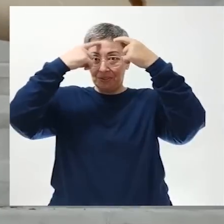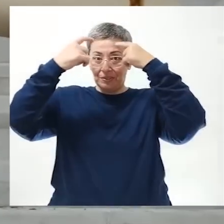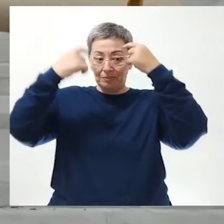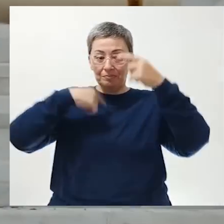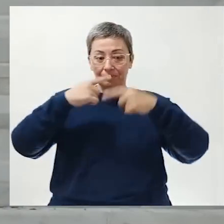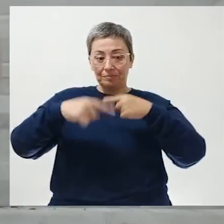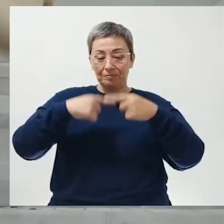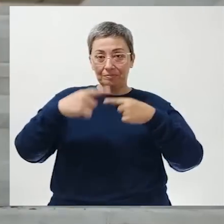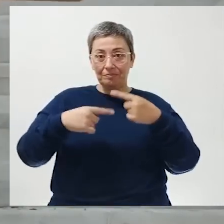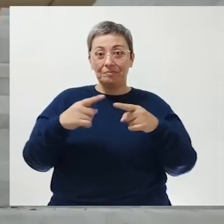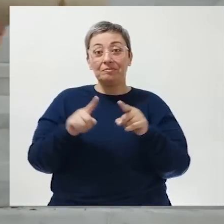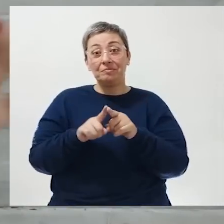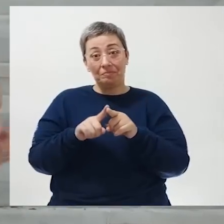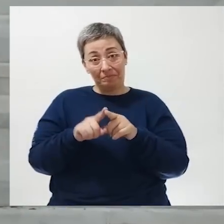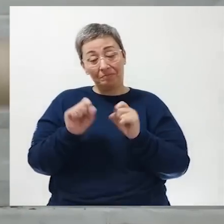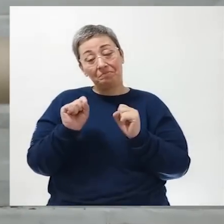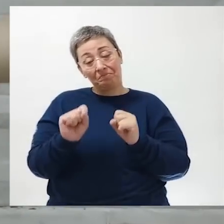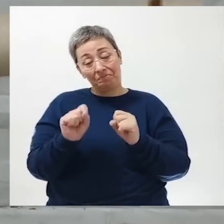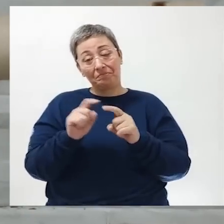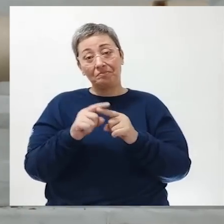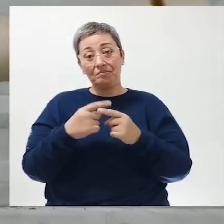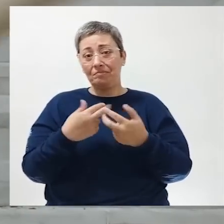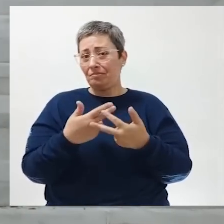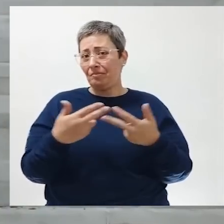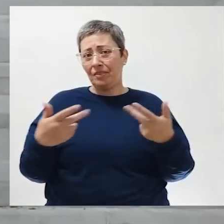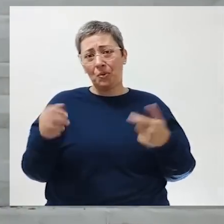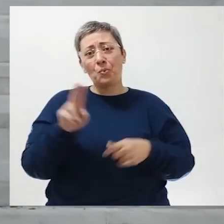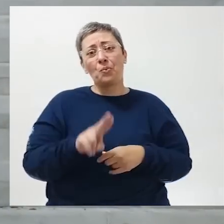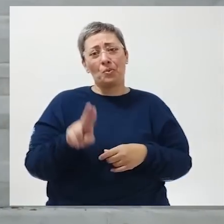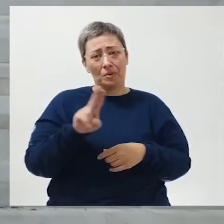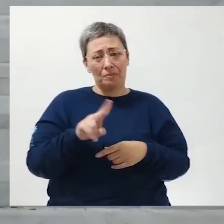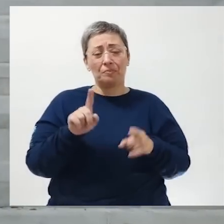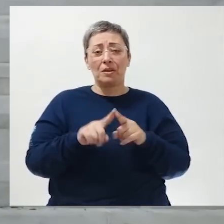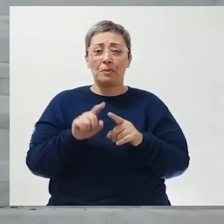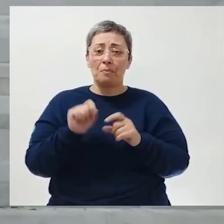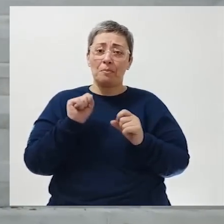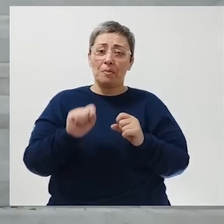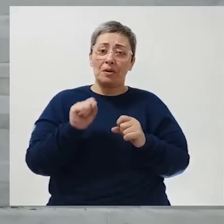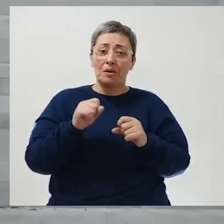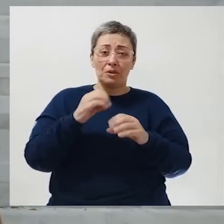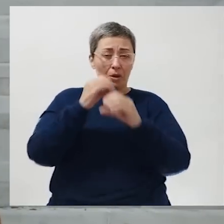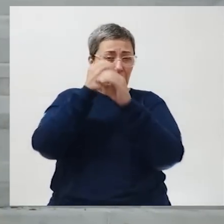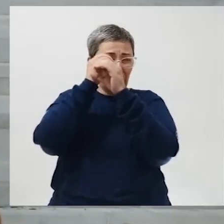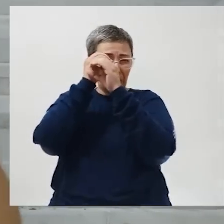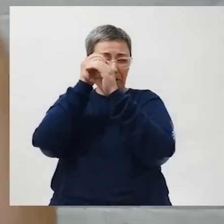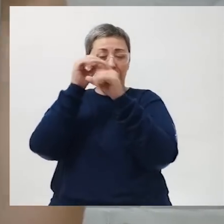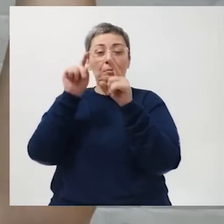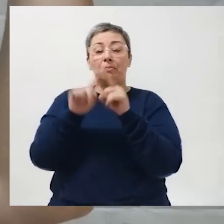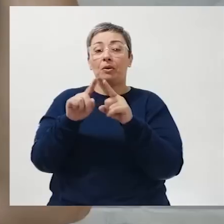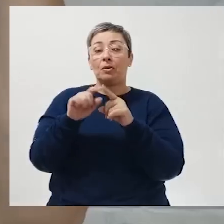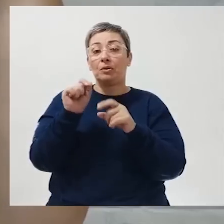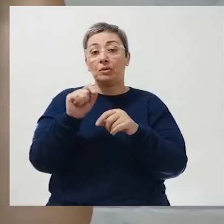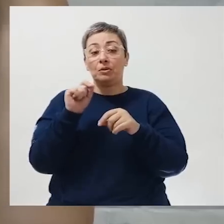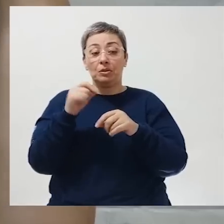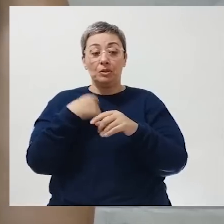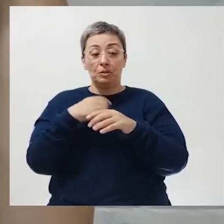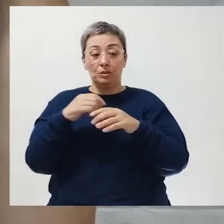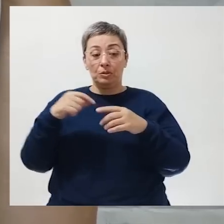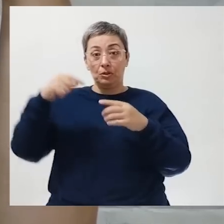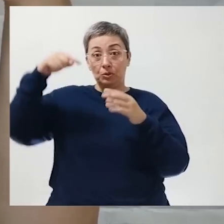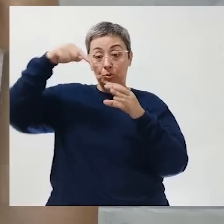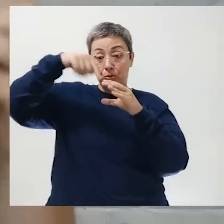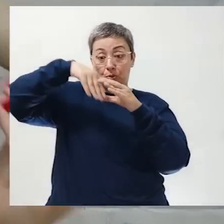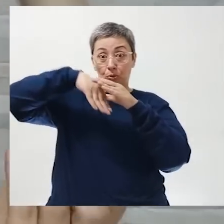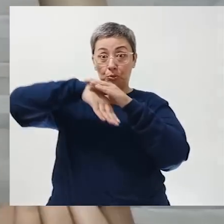Um rolinho como esse possui 1001 utilidades. Ele pode ser uma luneta, ele pode ser um túnel por onde passa